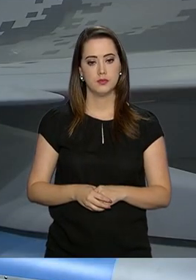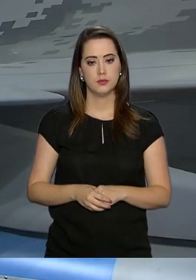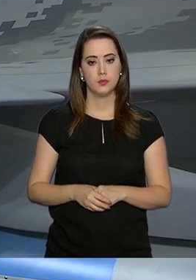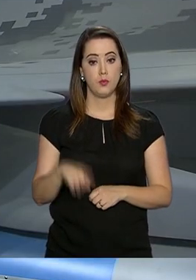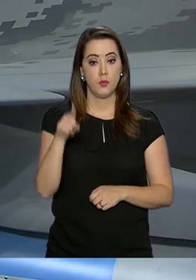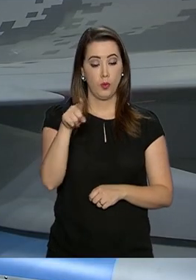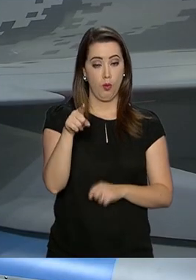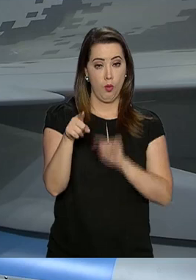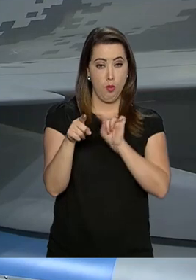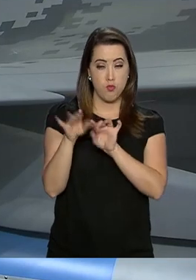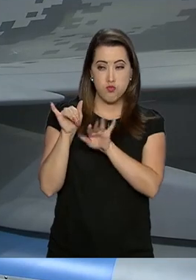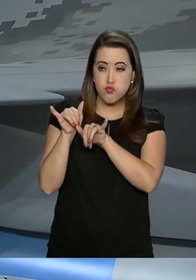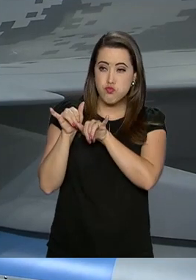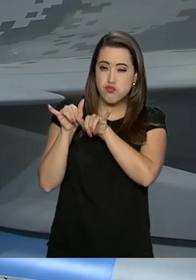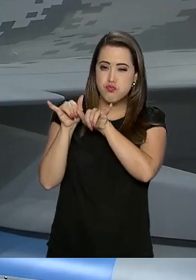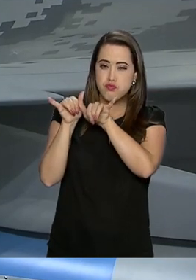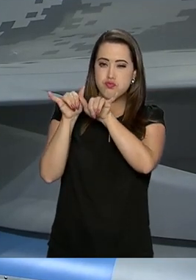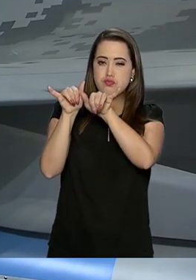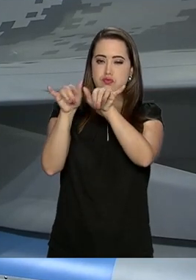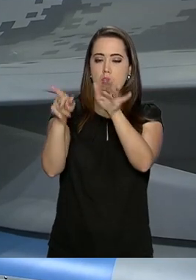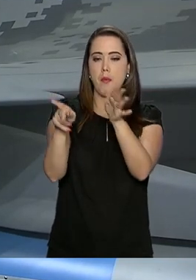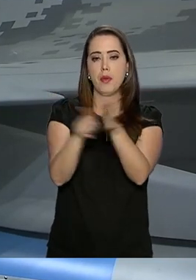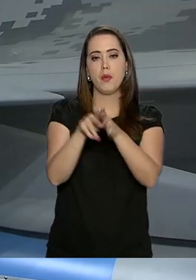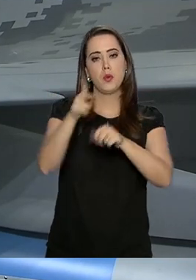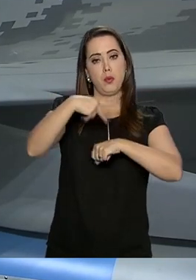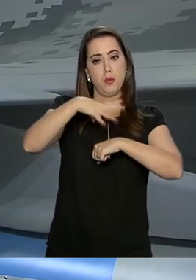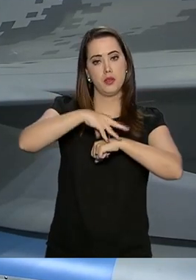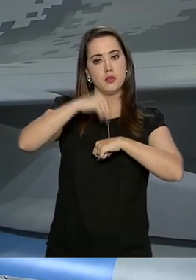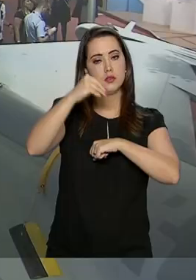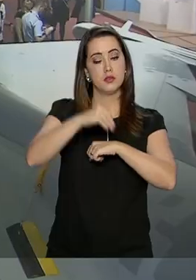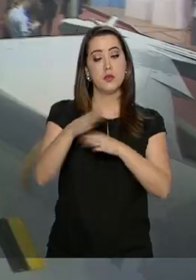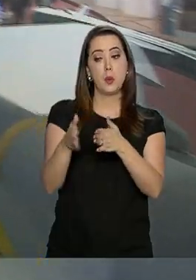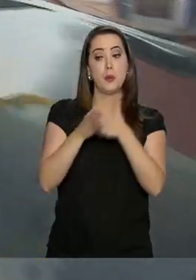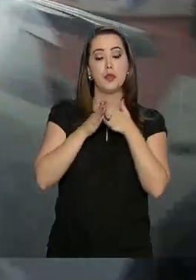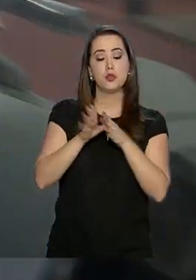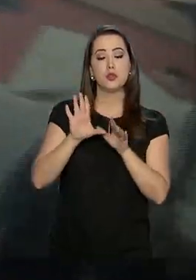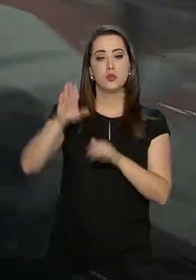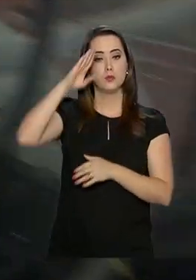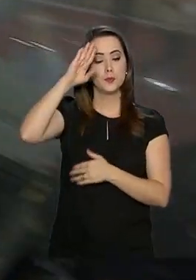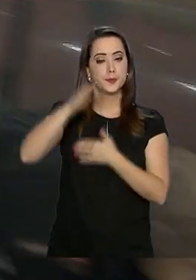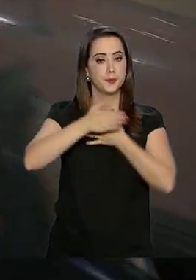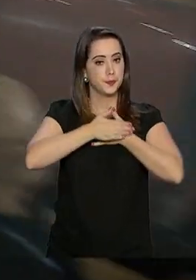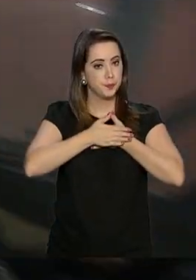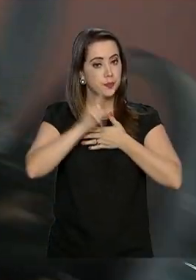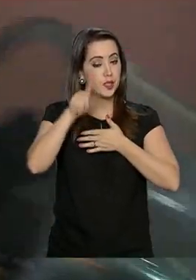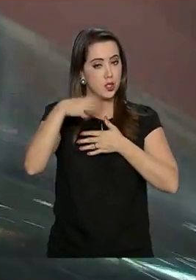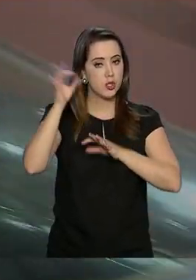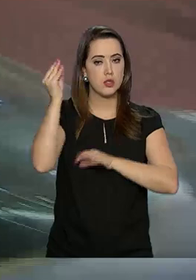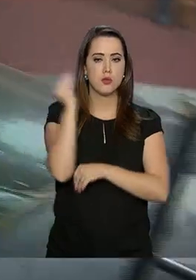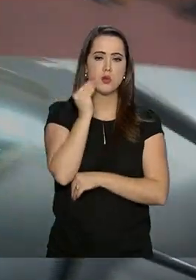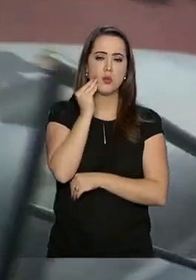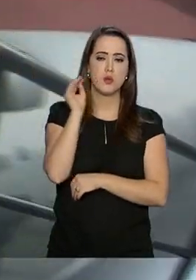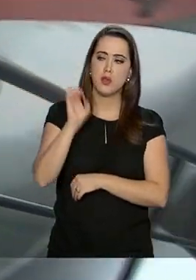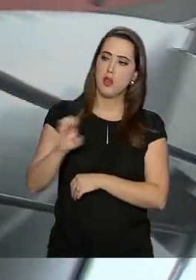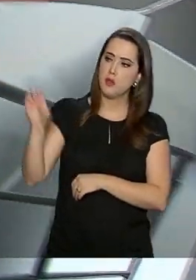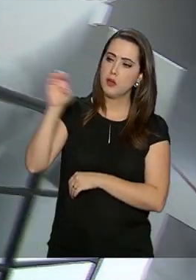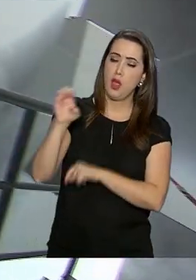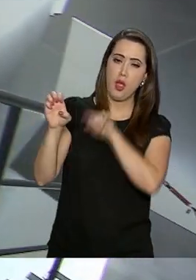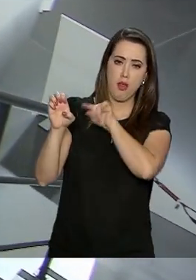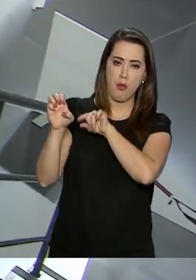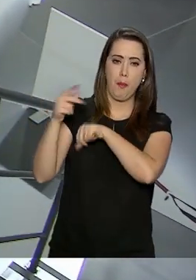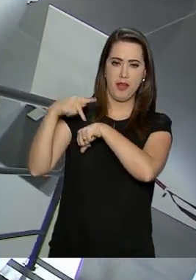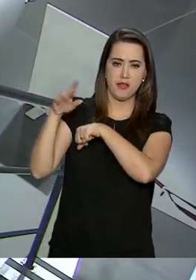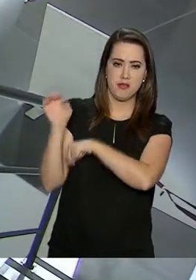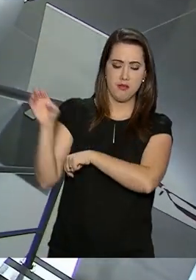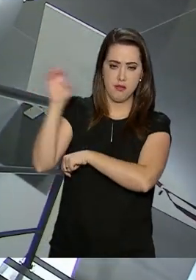As aeronaves de fabricação sueca foram encomendadas pela aeronáutica e já estão sendo testadas na Europa. O Gripen faz